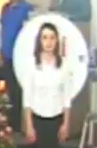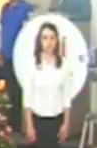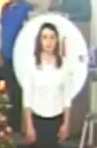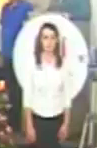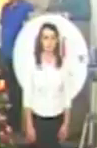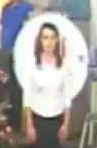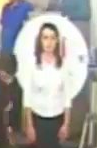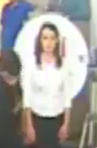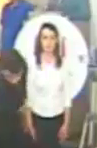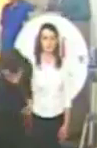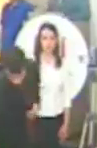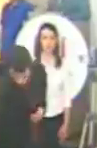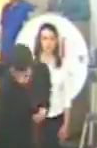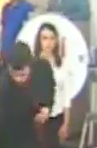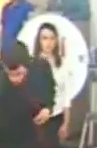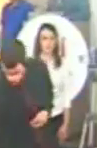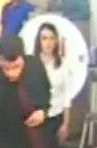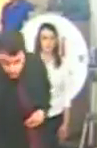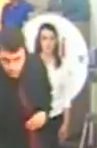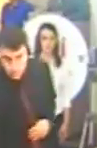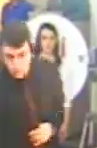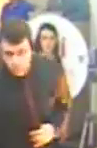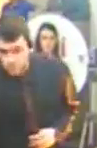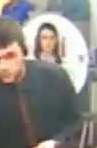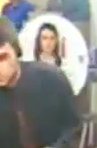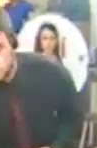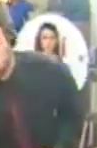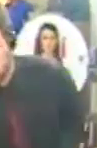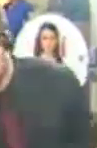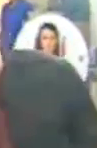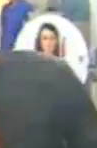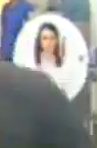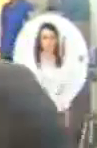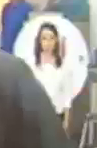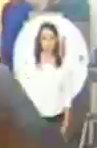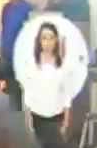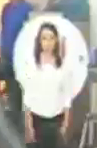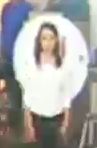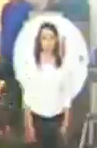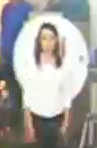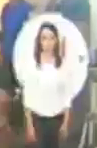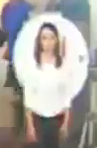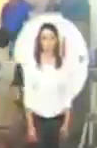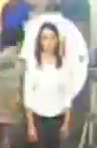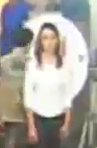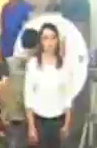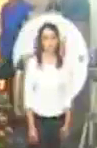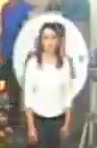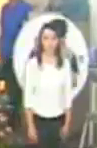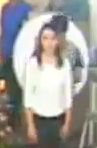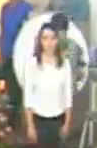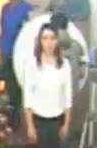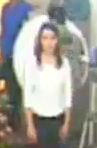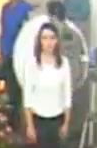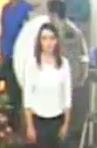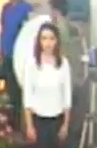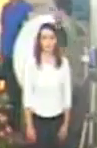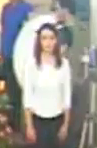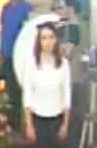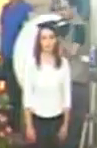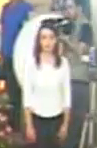salve, Brasil de amor eterno seja símbolo, e o lábaro que